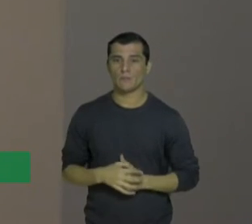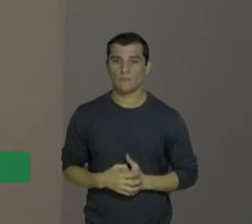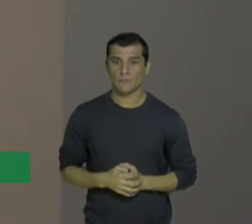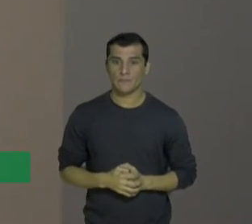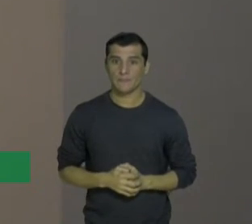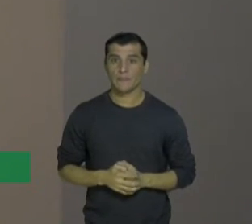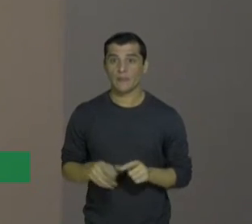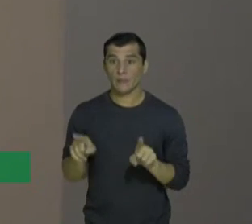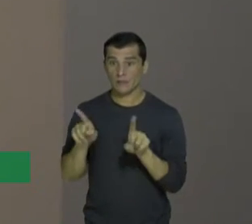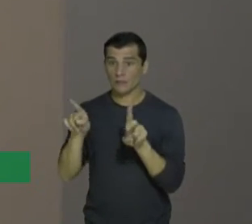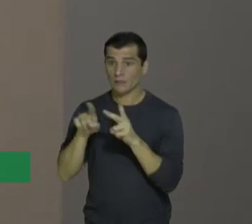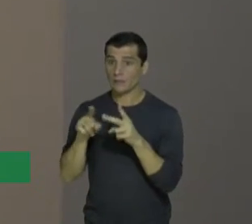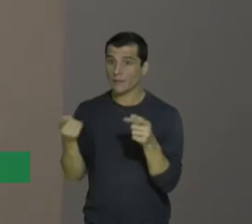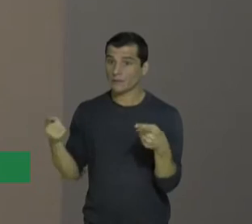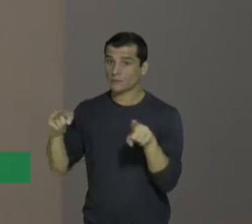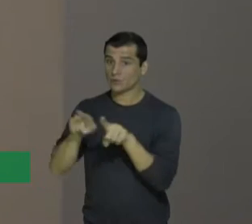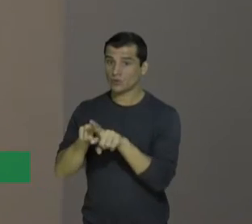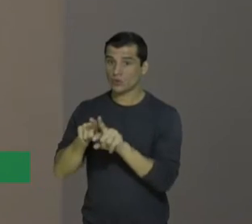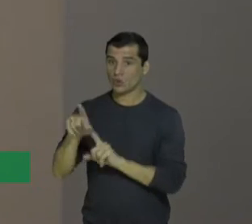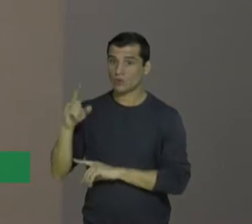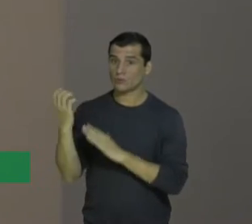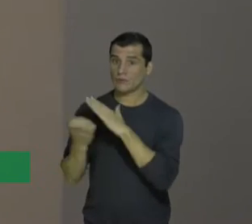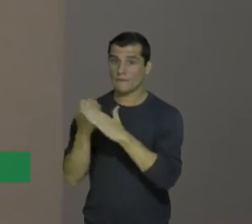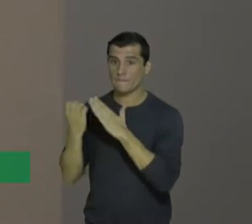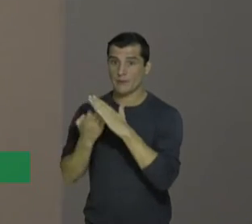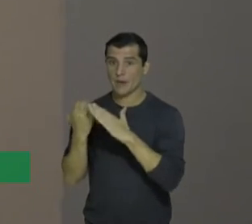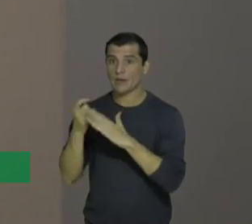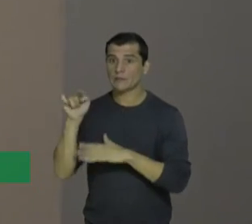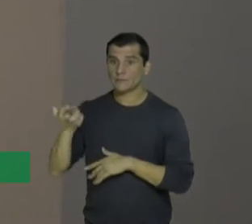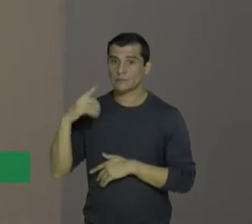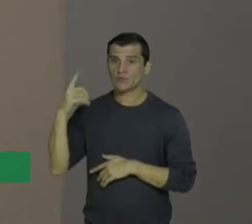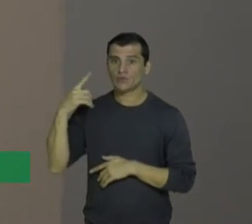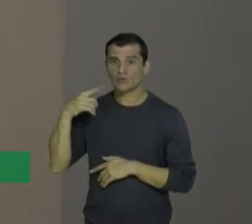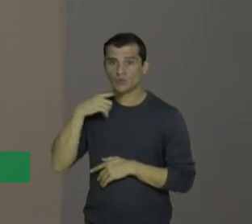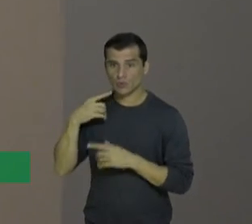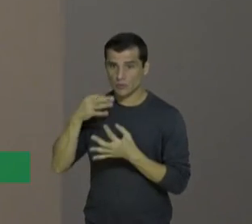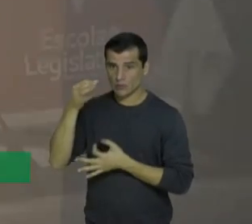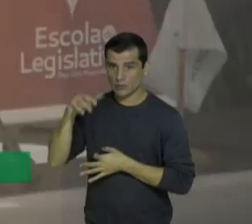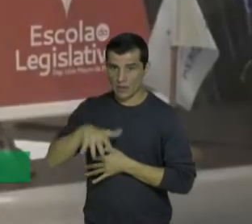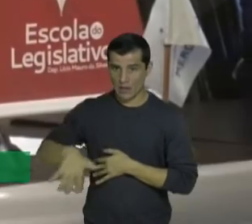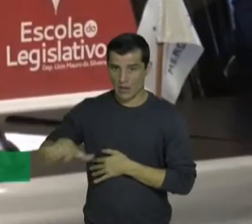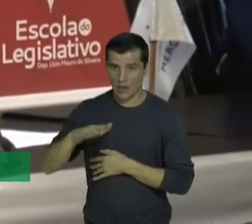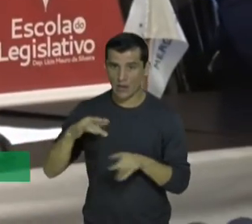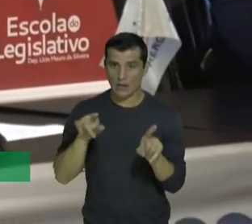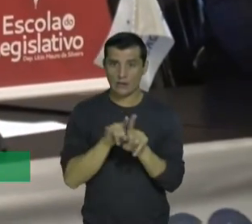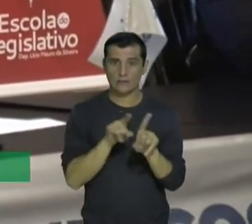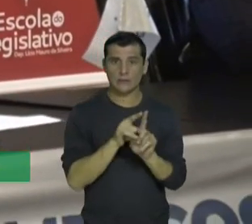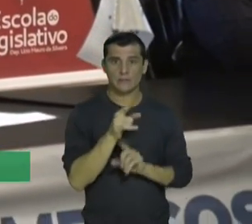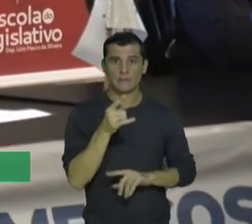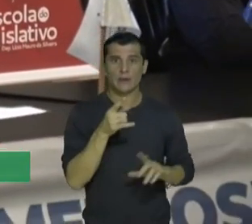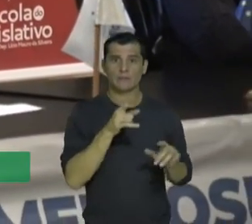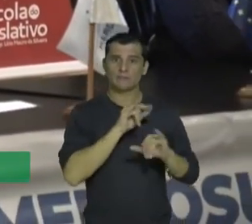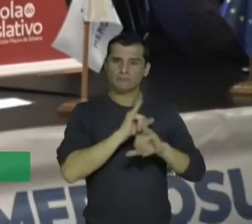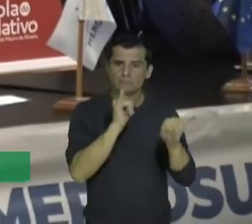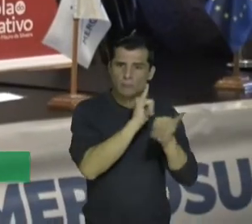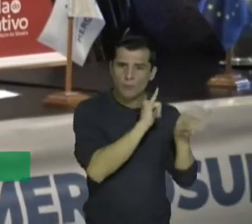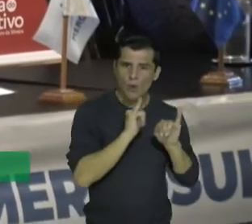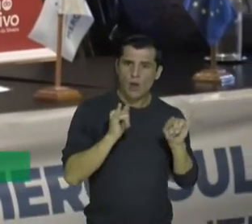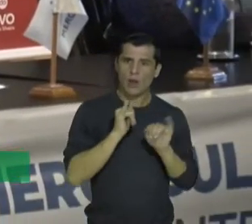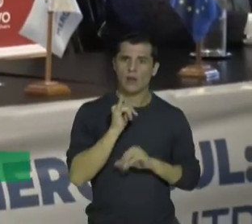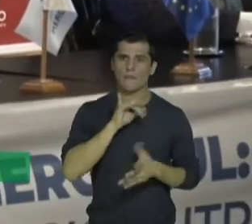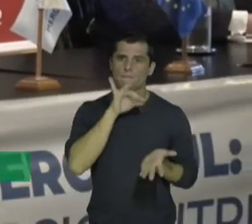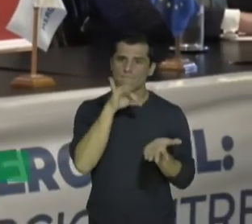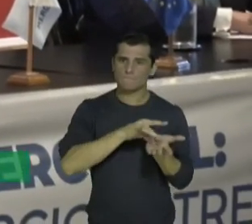Ivan soluções jurídicas e foi responsável pela produção e apresentação do programa A verdade no rádio na Rádio